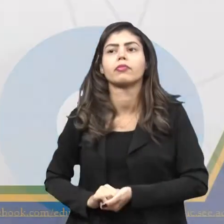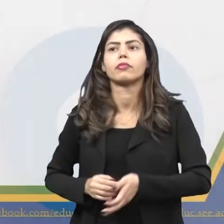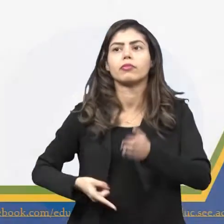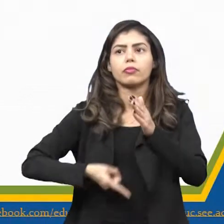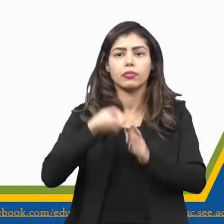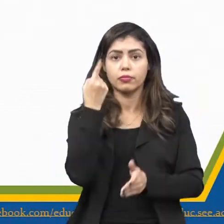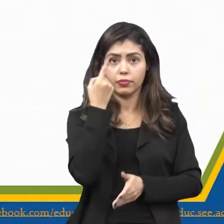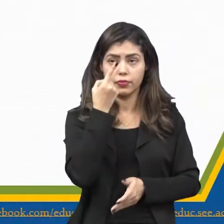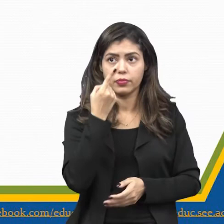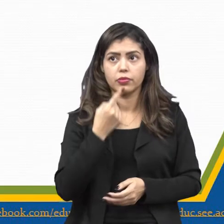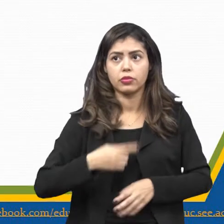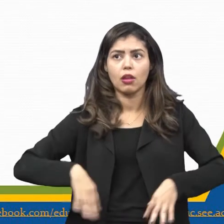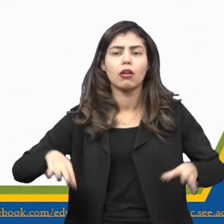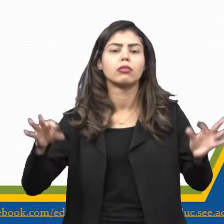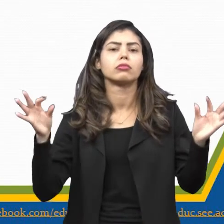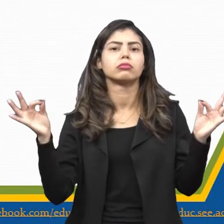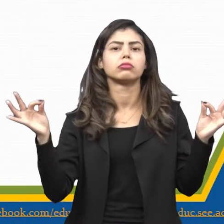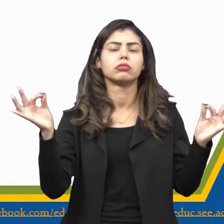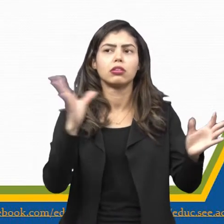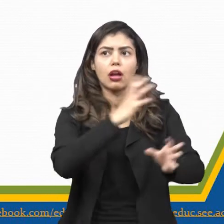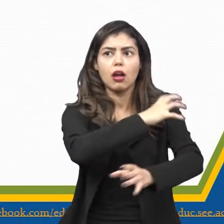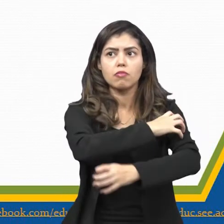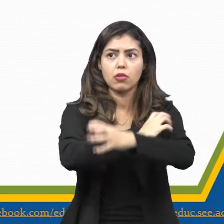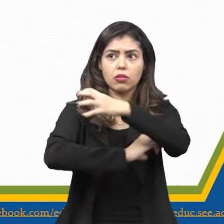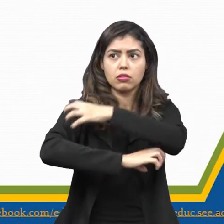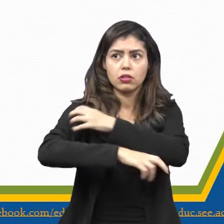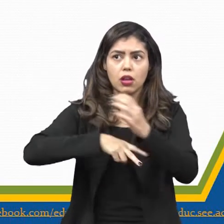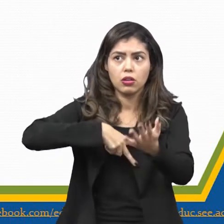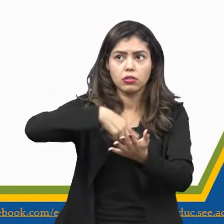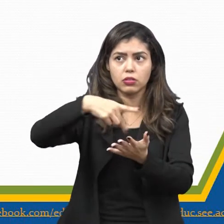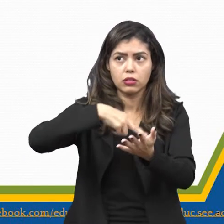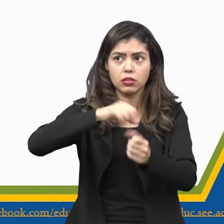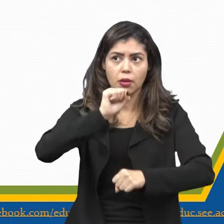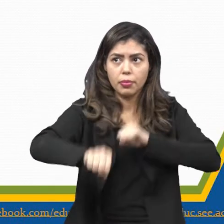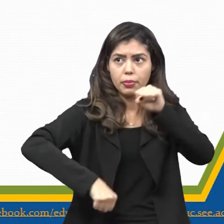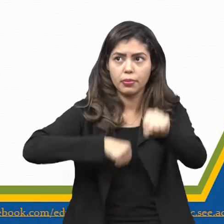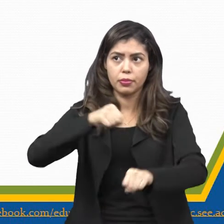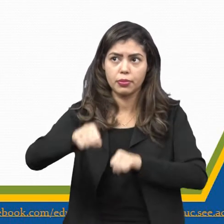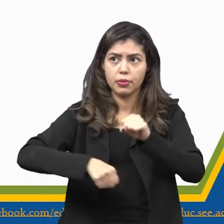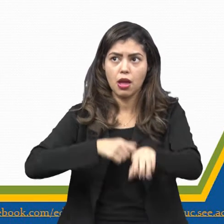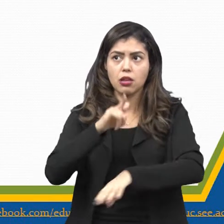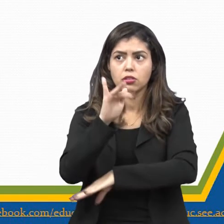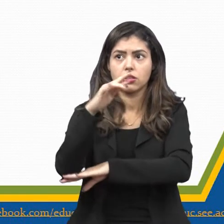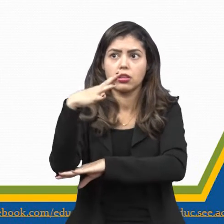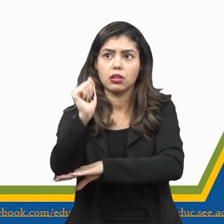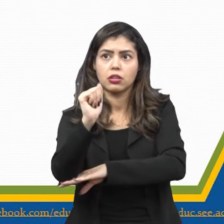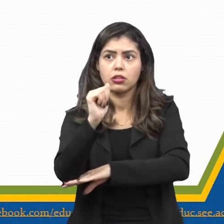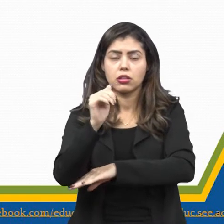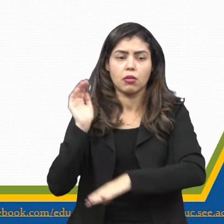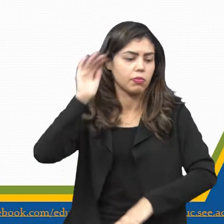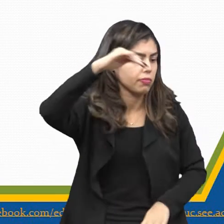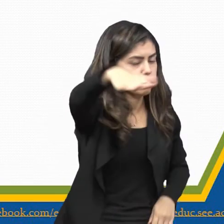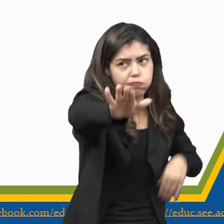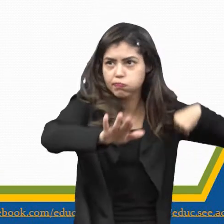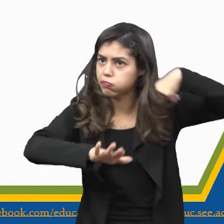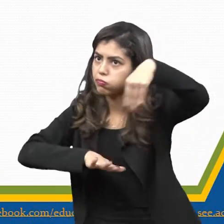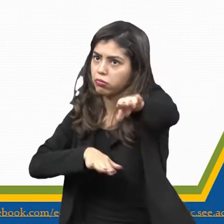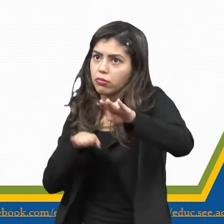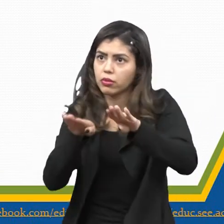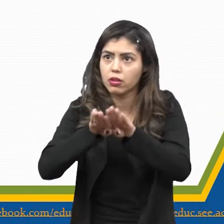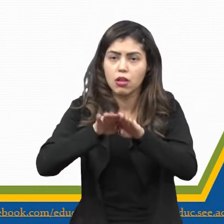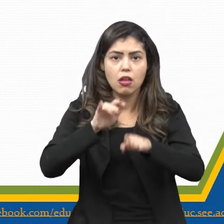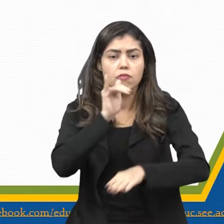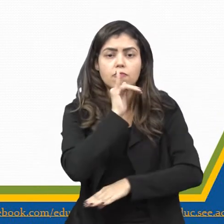Primeiro, yoga, musculação, corrida e ciclismo, ginástica aeróbica e natação são exemplos de